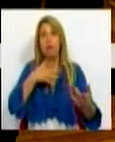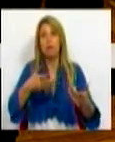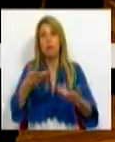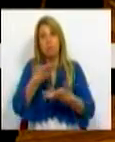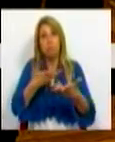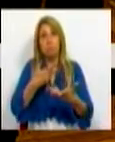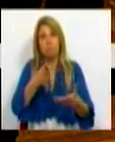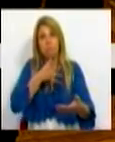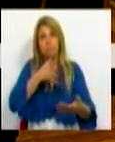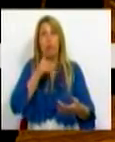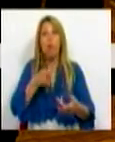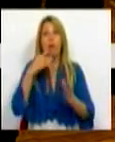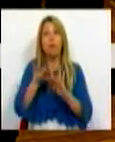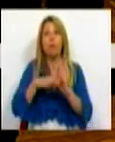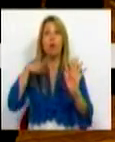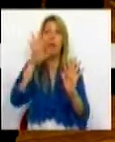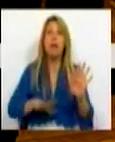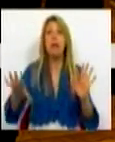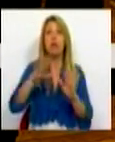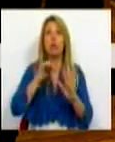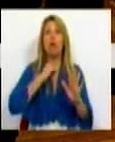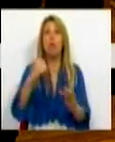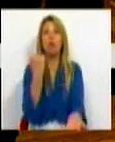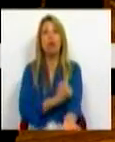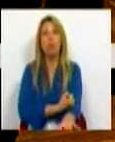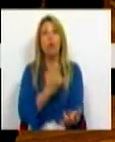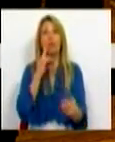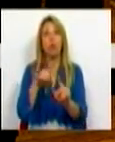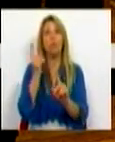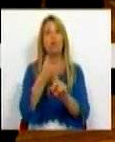que o Programa Nacional Antidopagem foi instituído em Portugal no ano de 2015. Muito obrigado.